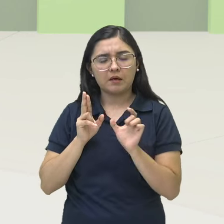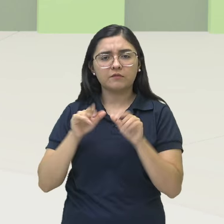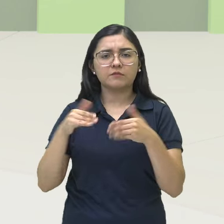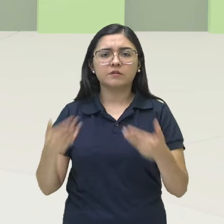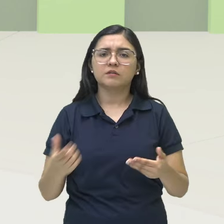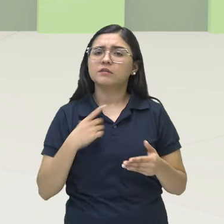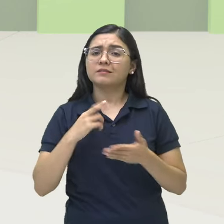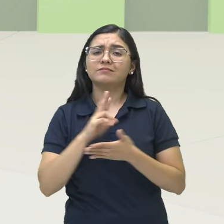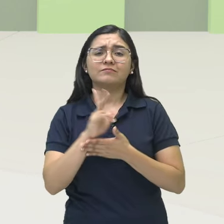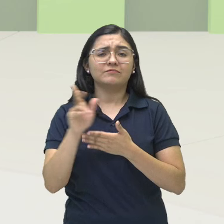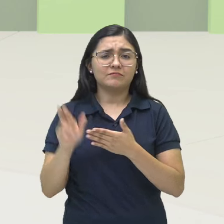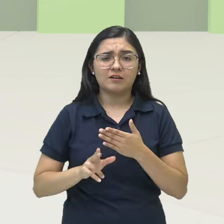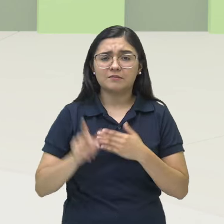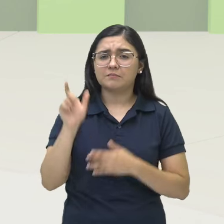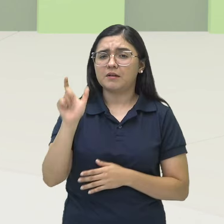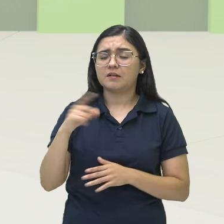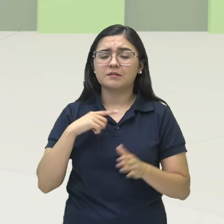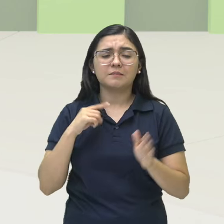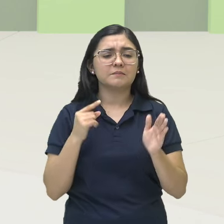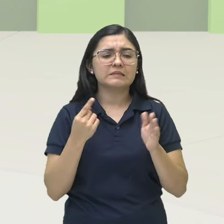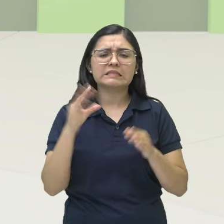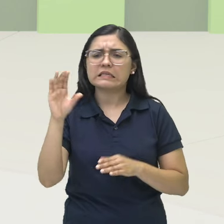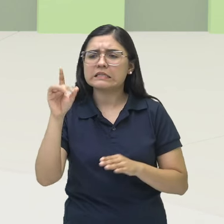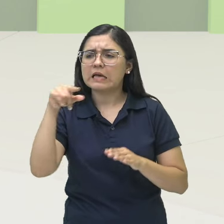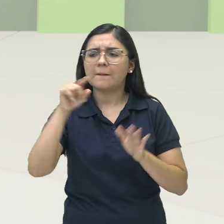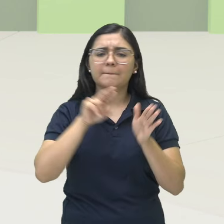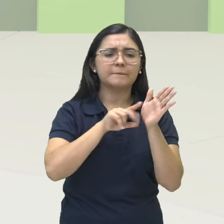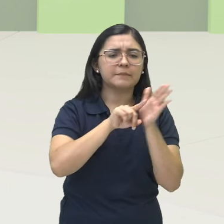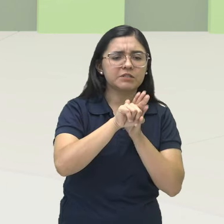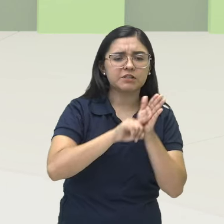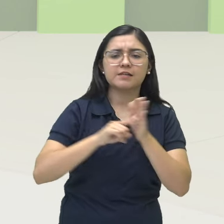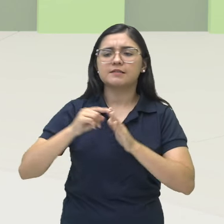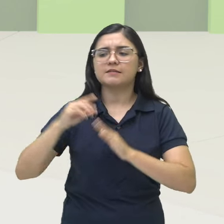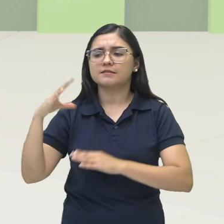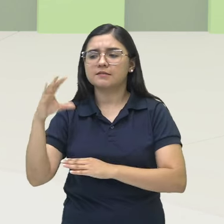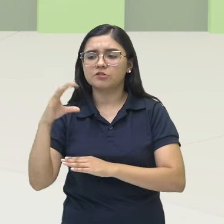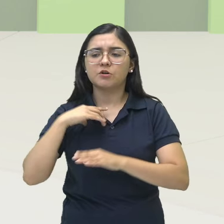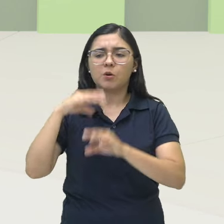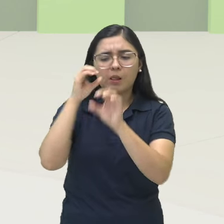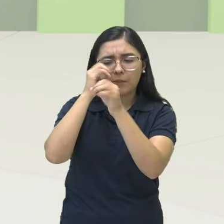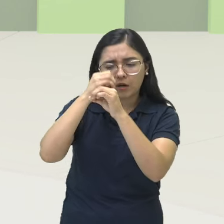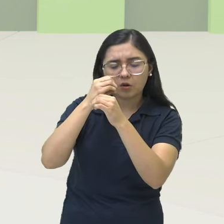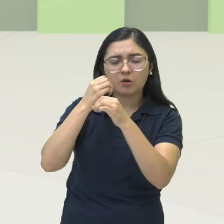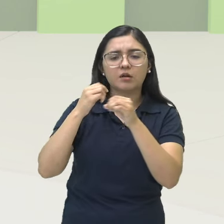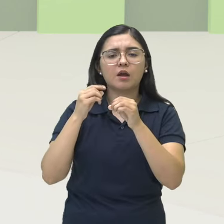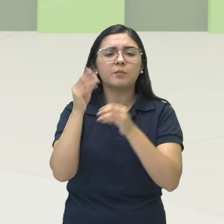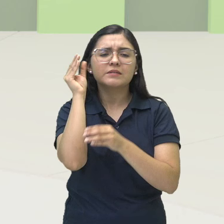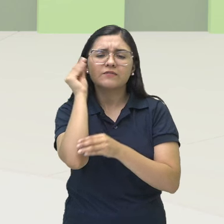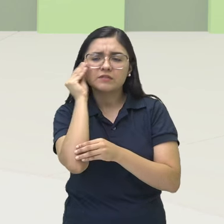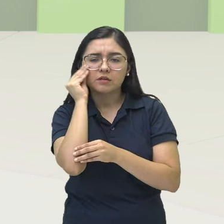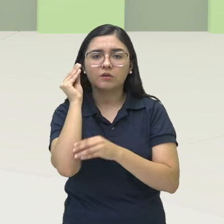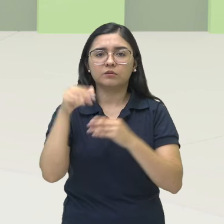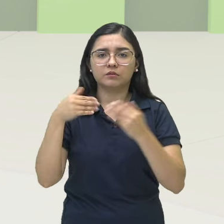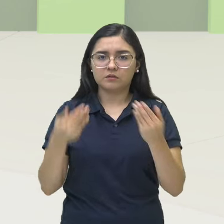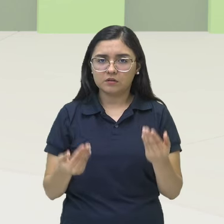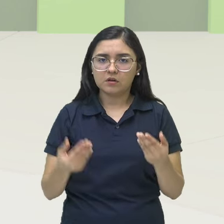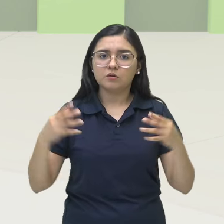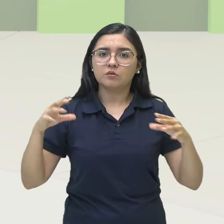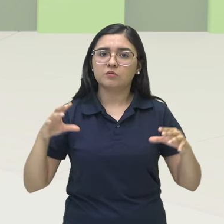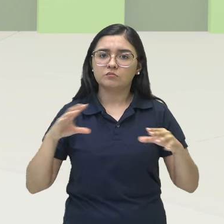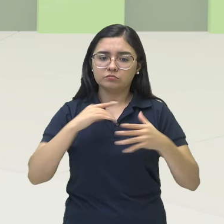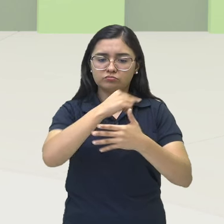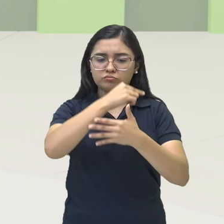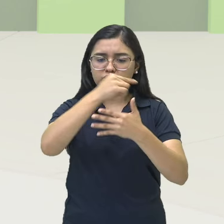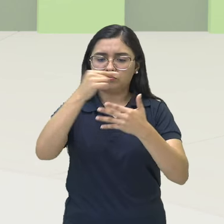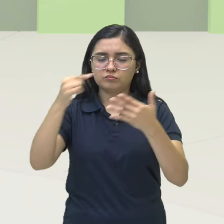surgem várias palavras. Ciência é pesquisa, ciência é o cientista, ciência é o laboratório, ciência é observação. Então, um conjunto,